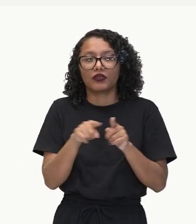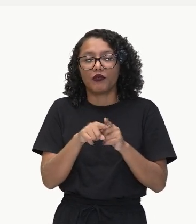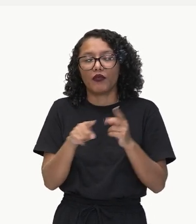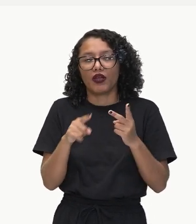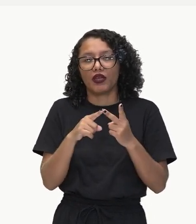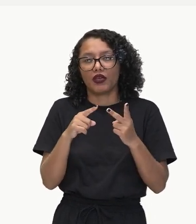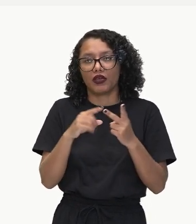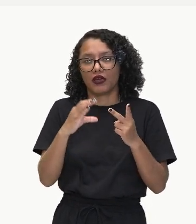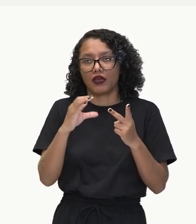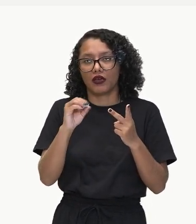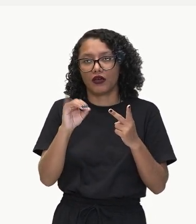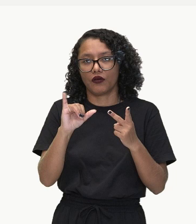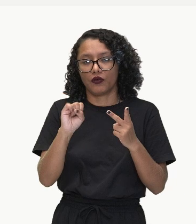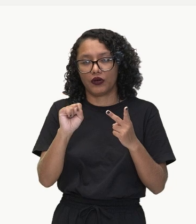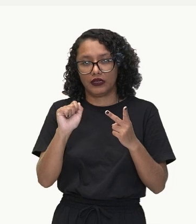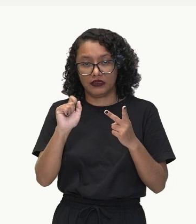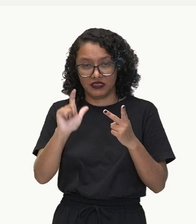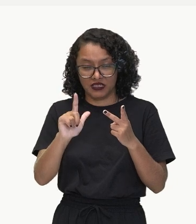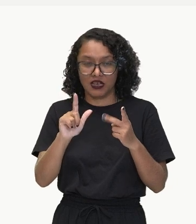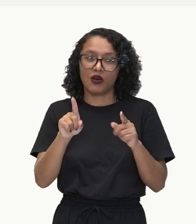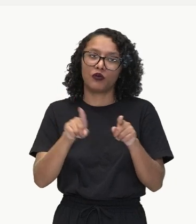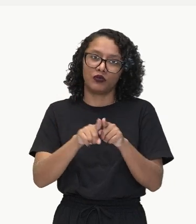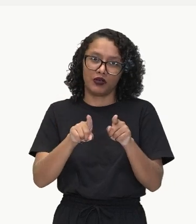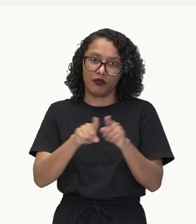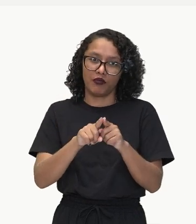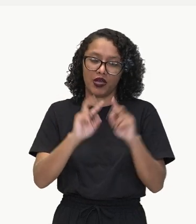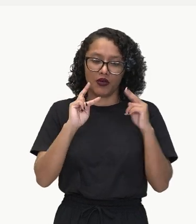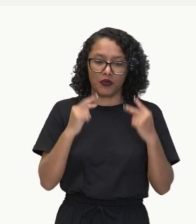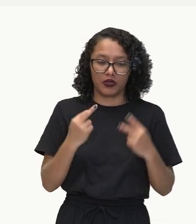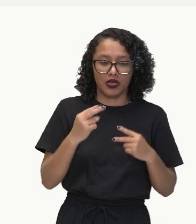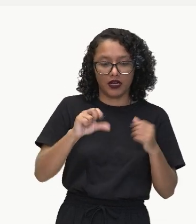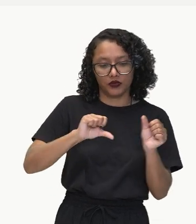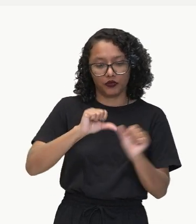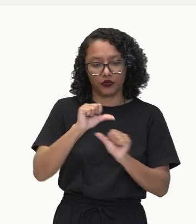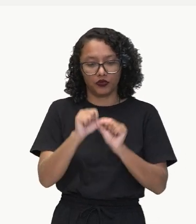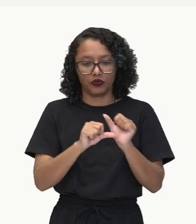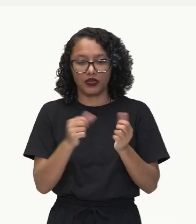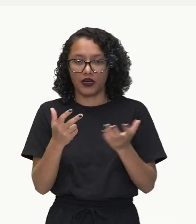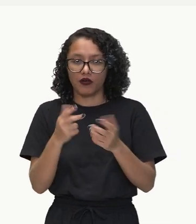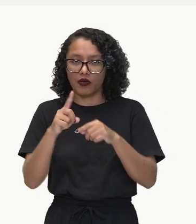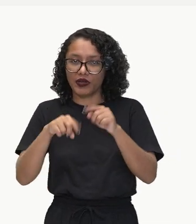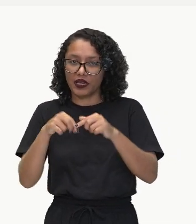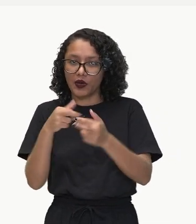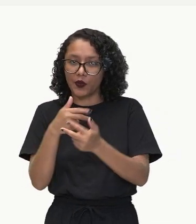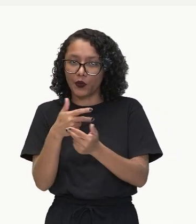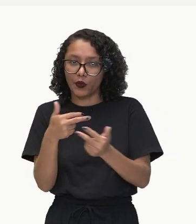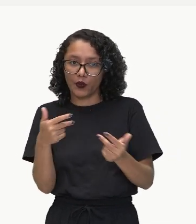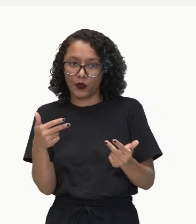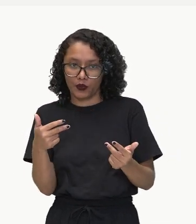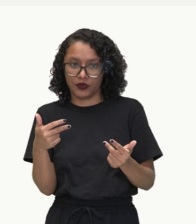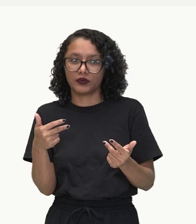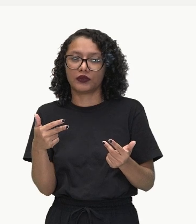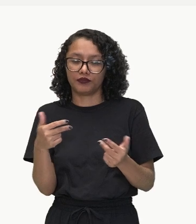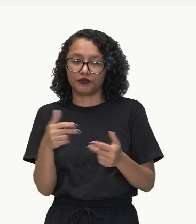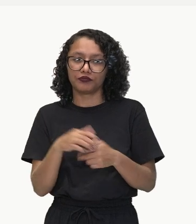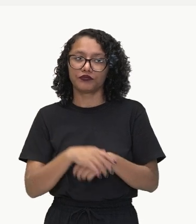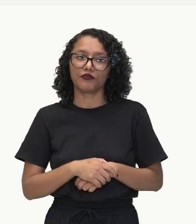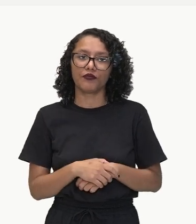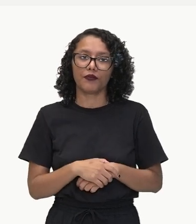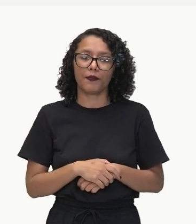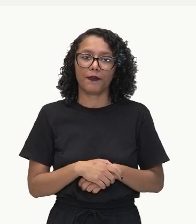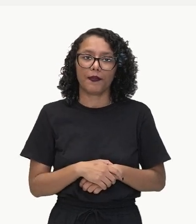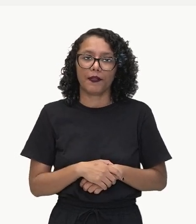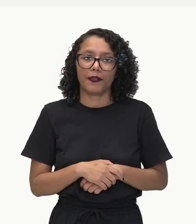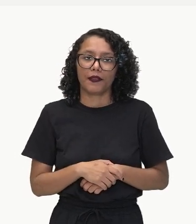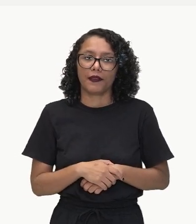o homem se torna em uma coisa, né? No caso ali um adjetivo, indicando a transformação do homem em